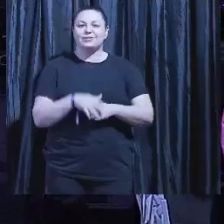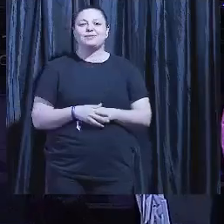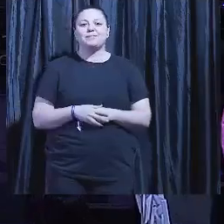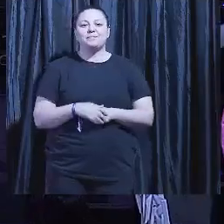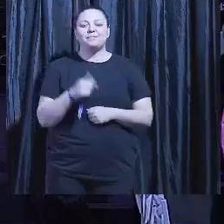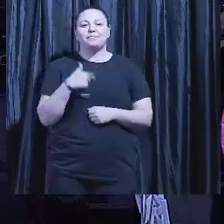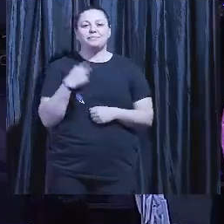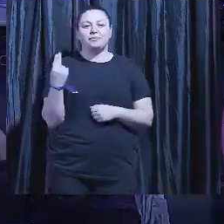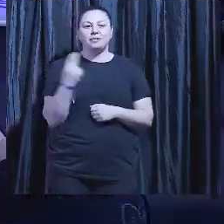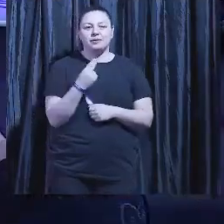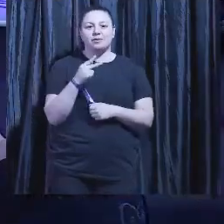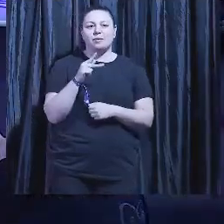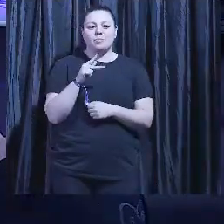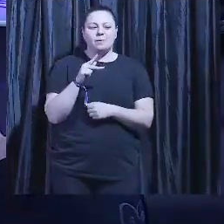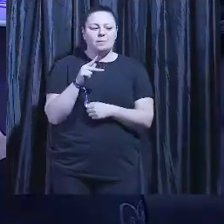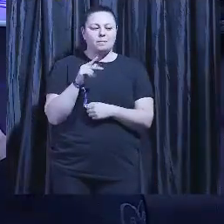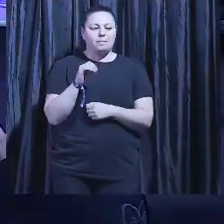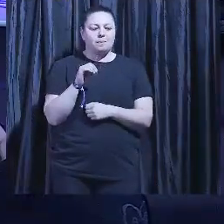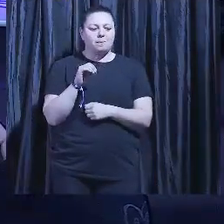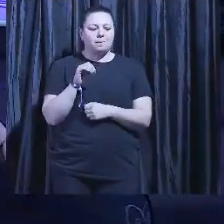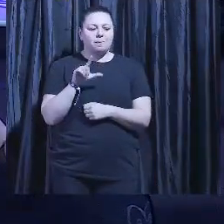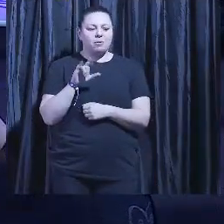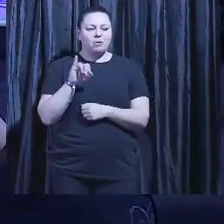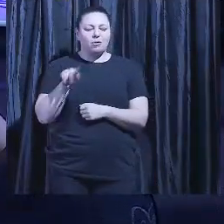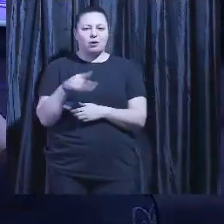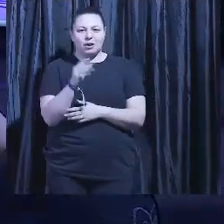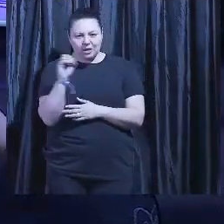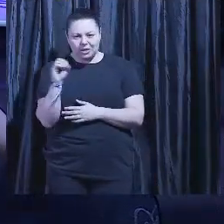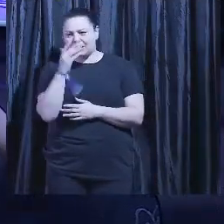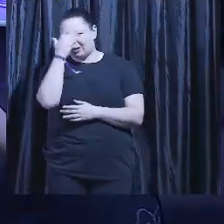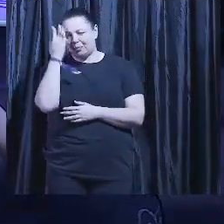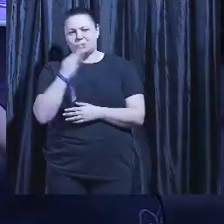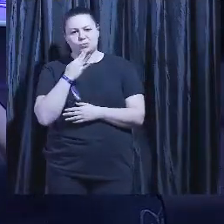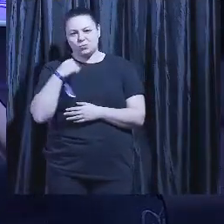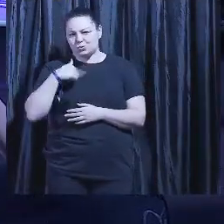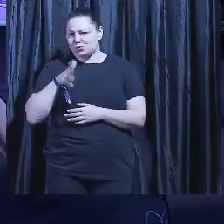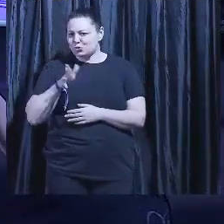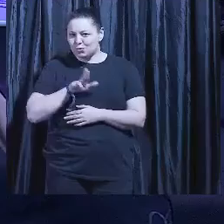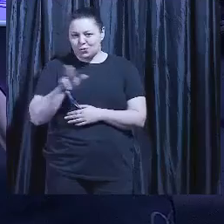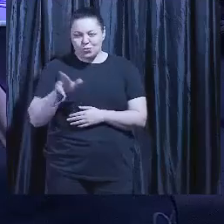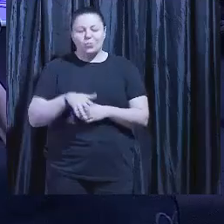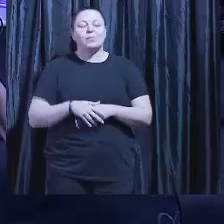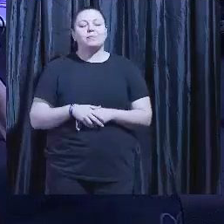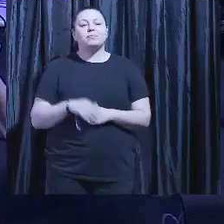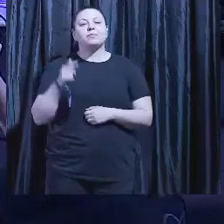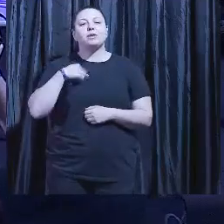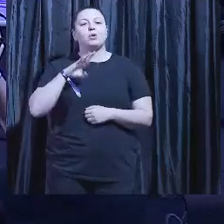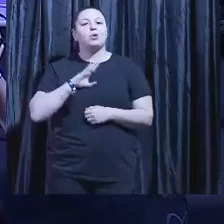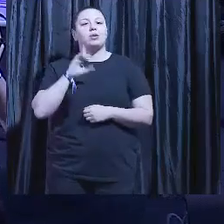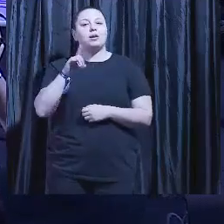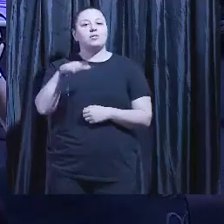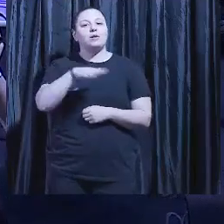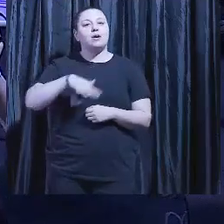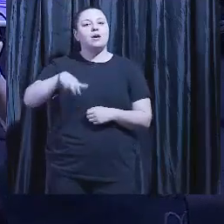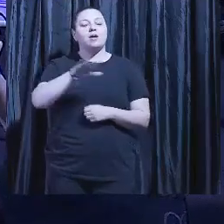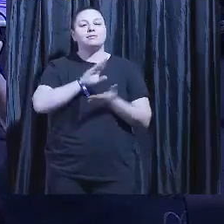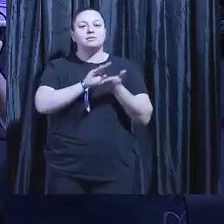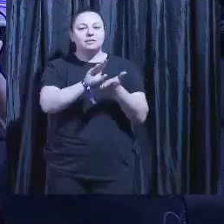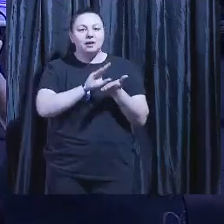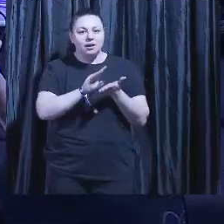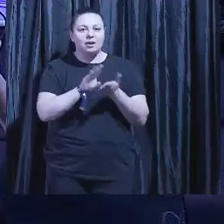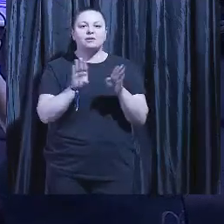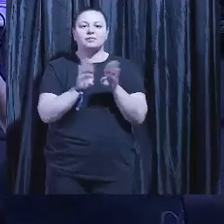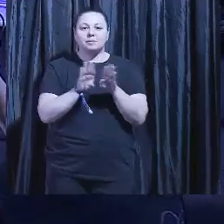Eu me chamo Polinho, podem me chamar de Polinho, como todo mundo me conhece. Eu sou coordenador de dados do Data Lab, que a